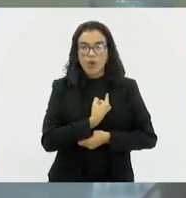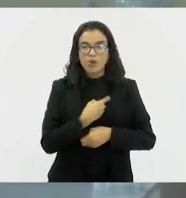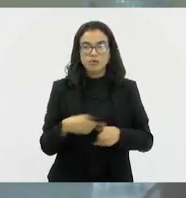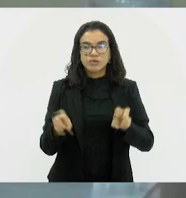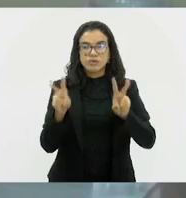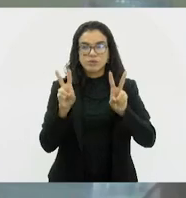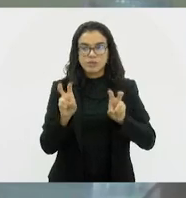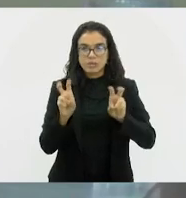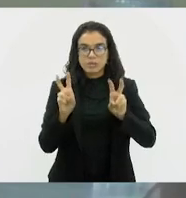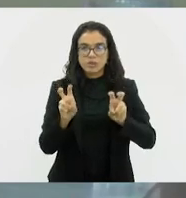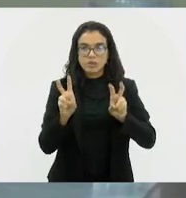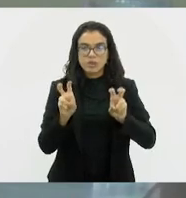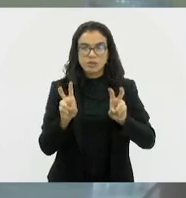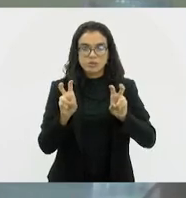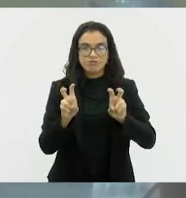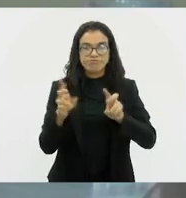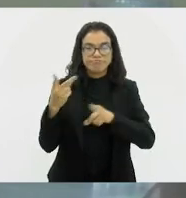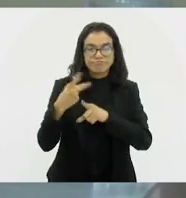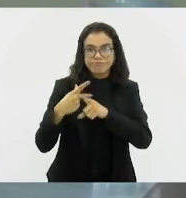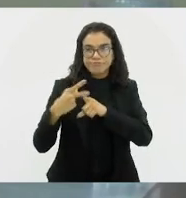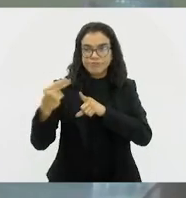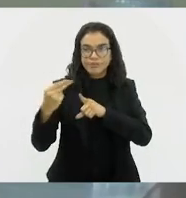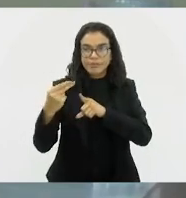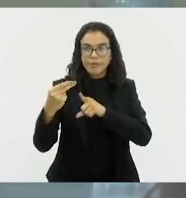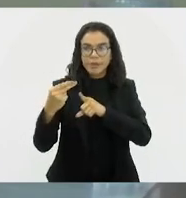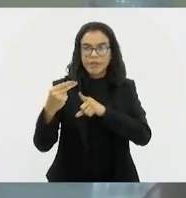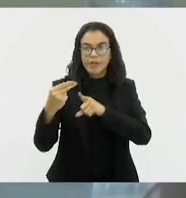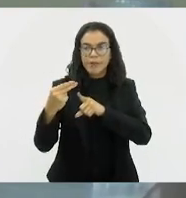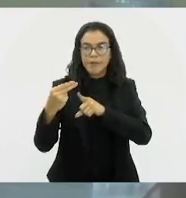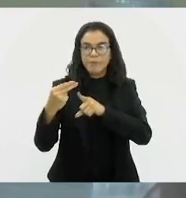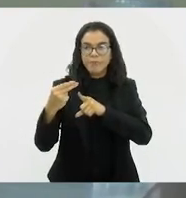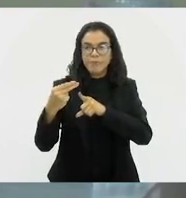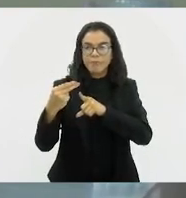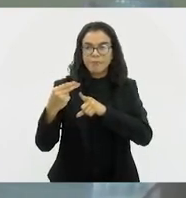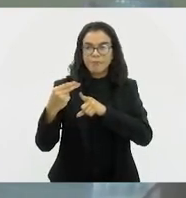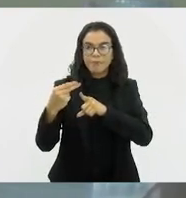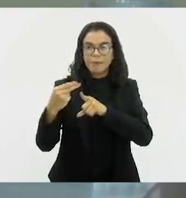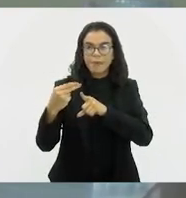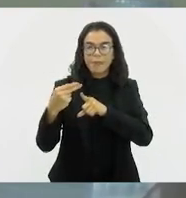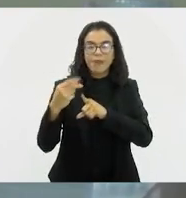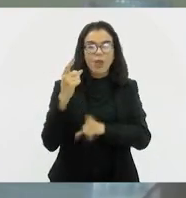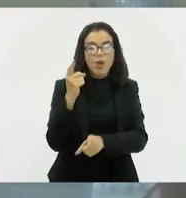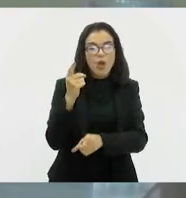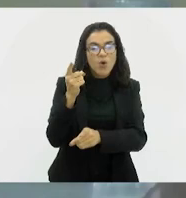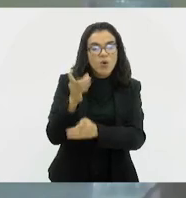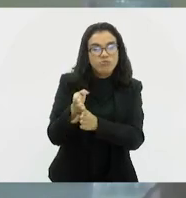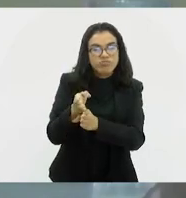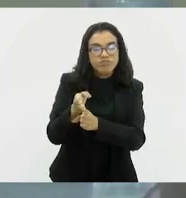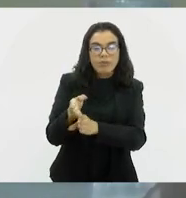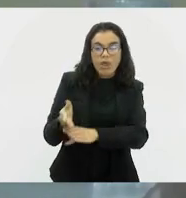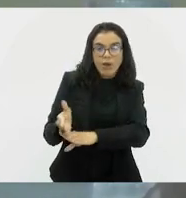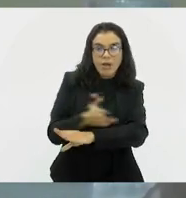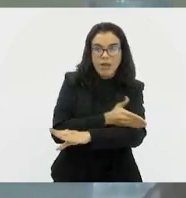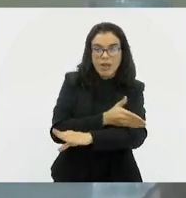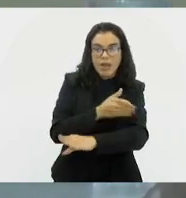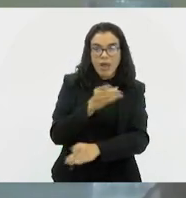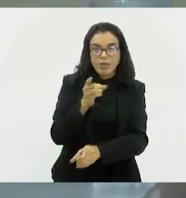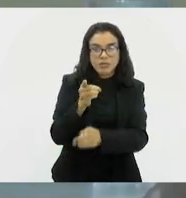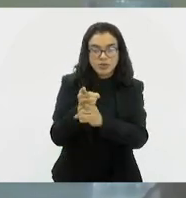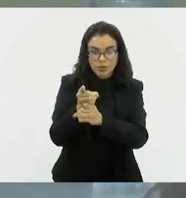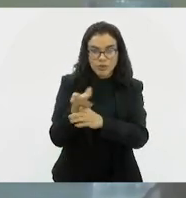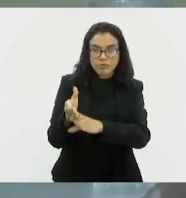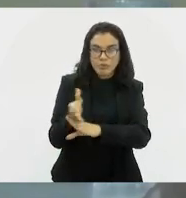nossa grande conquista é a gente ter o diagnóstico precoce, a descoberta